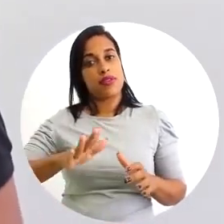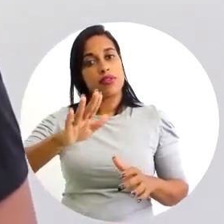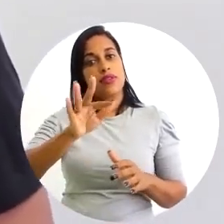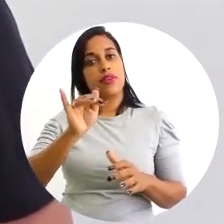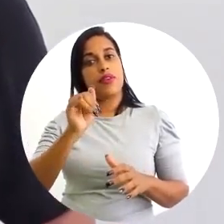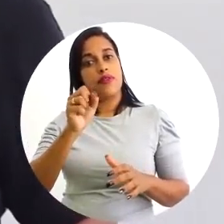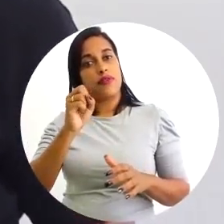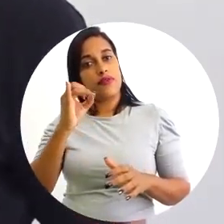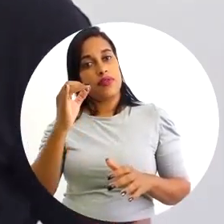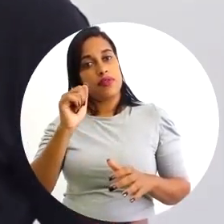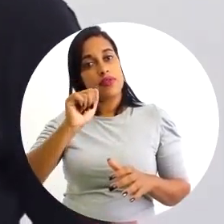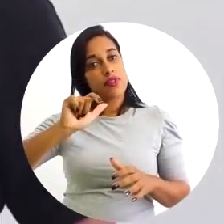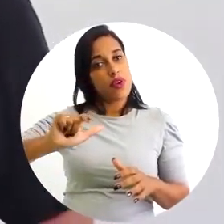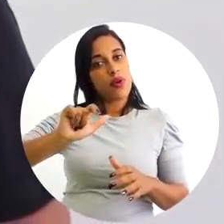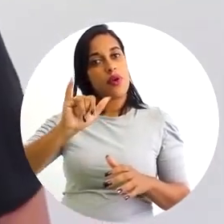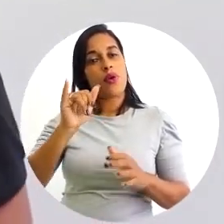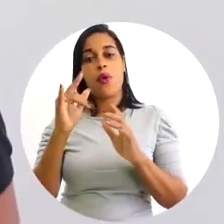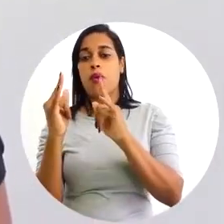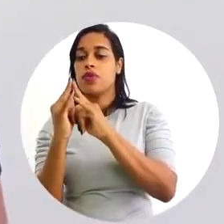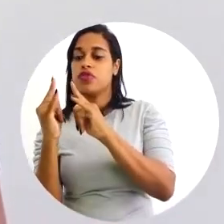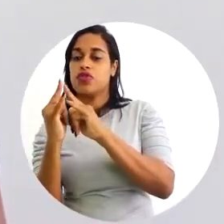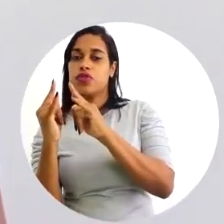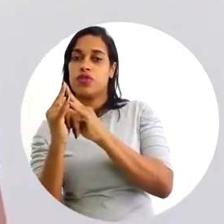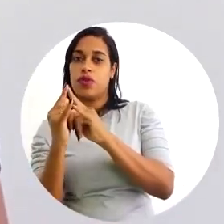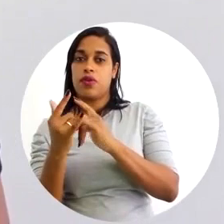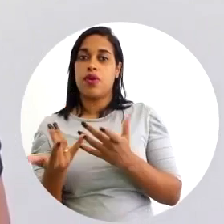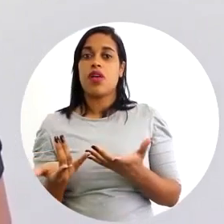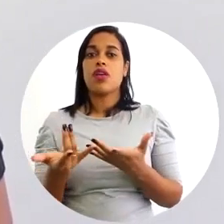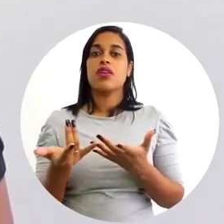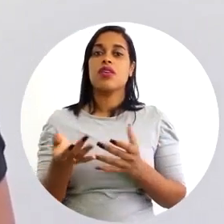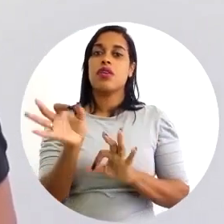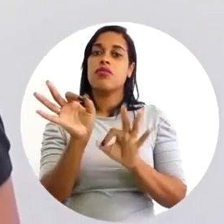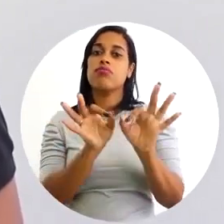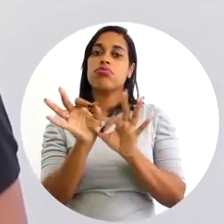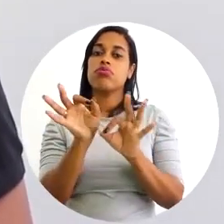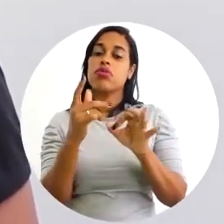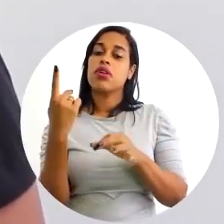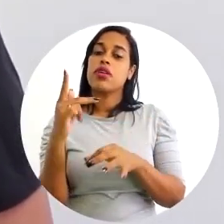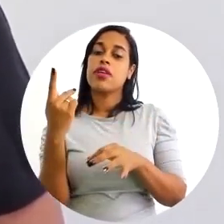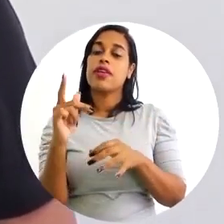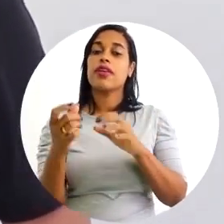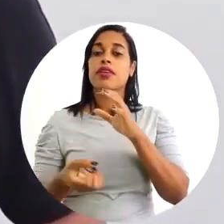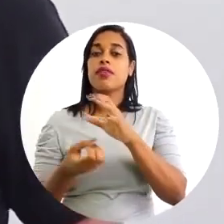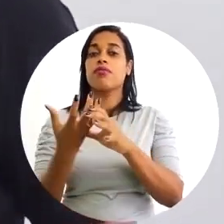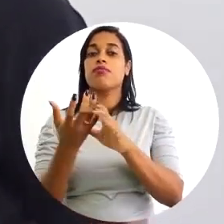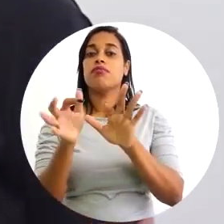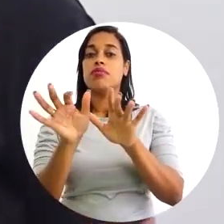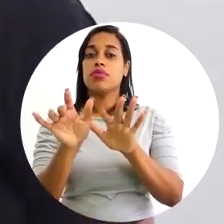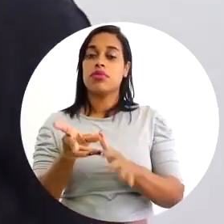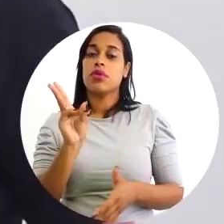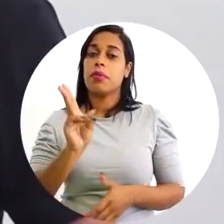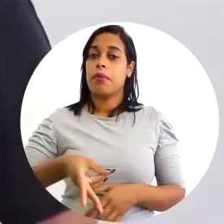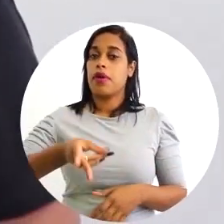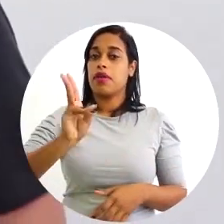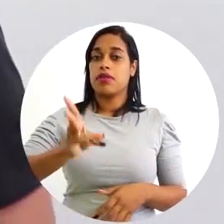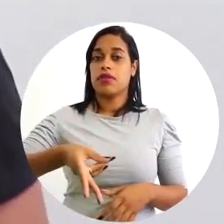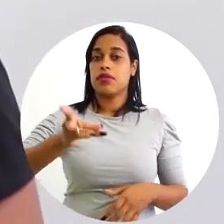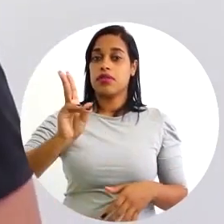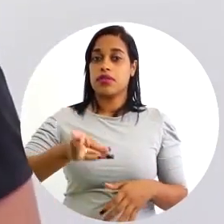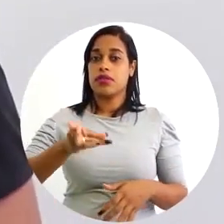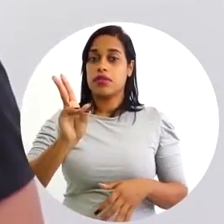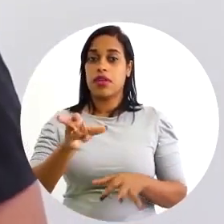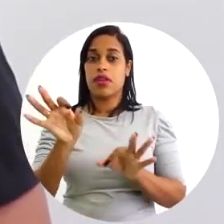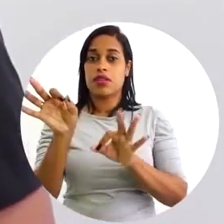Physical Institute? Né? Então, quem construiu? Né? Quem construiu e mantém